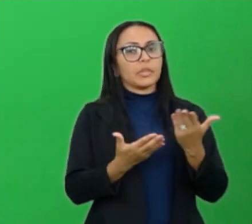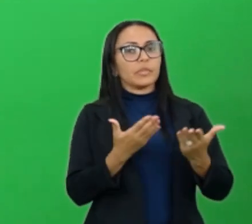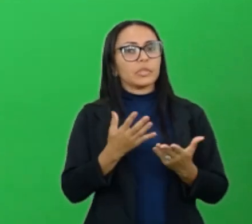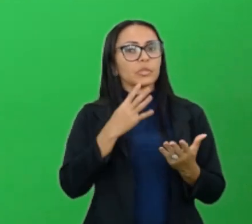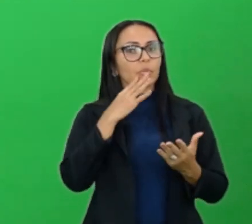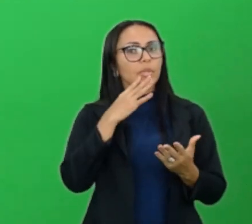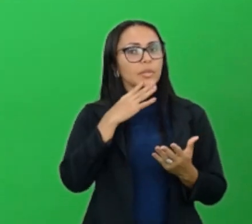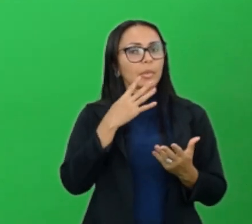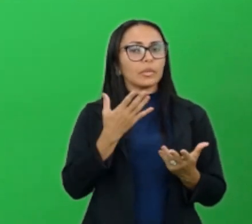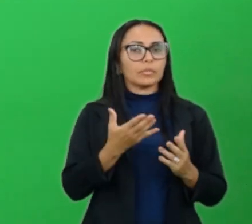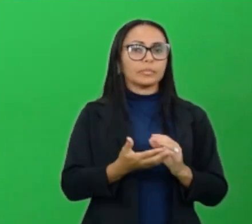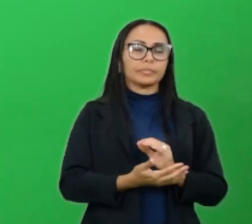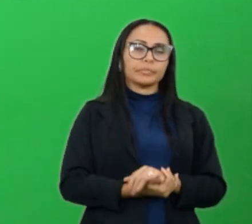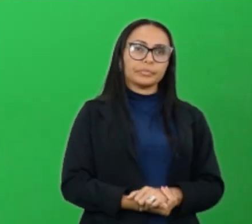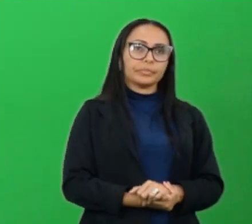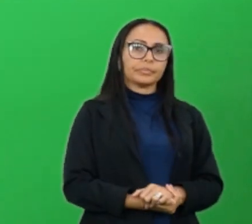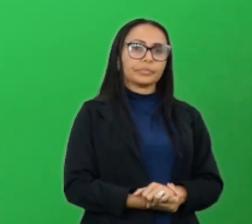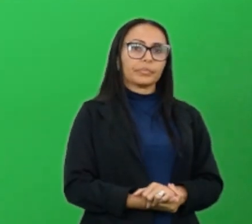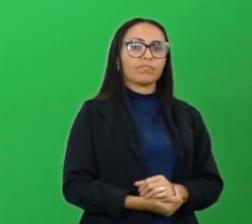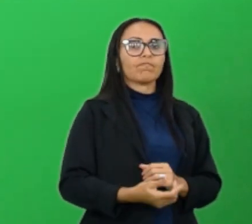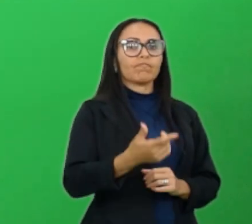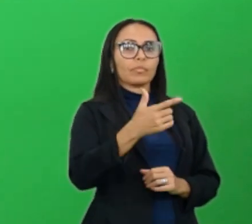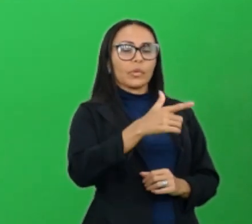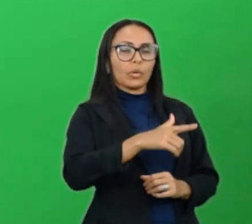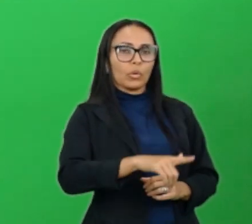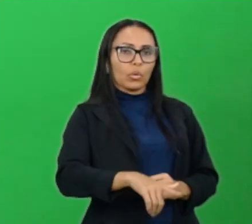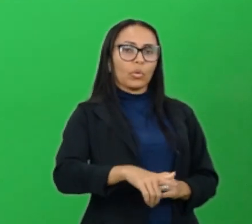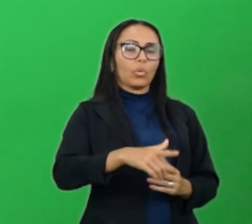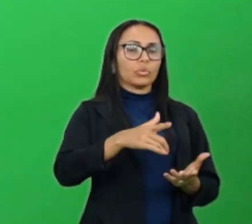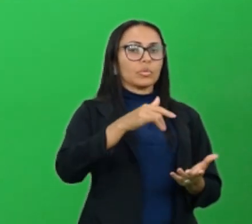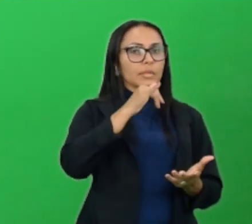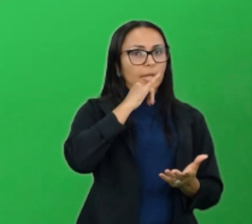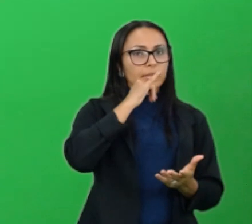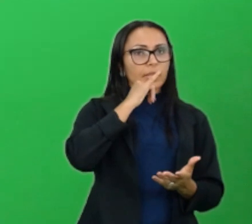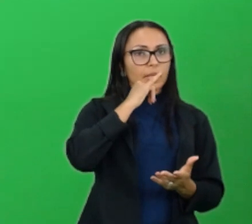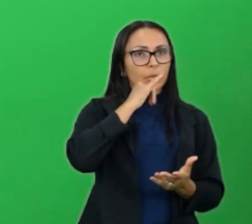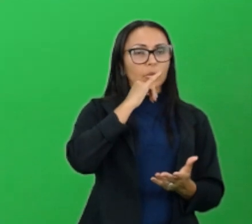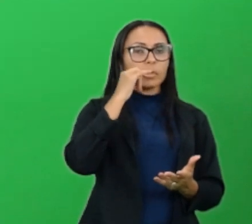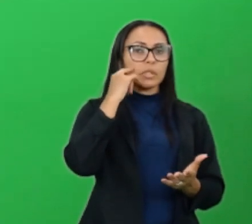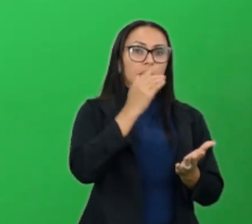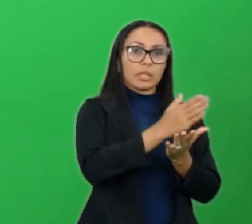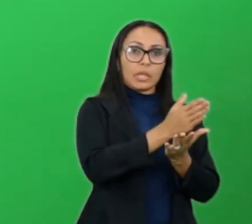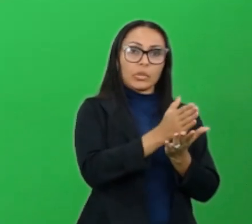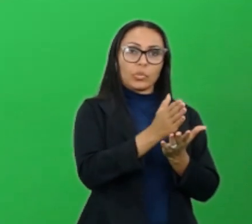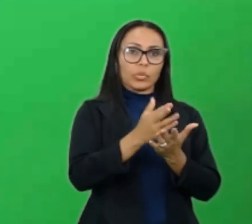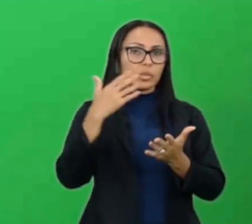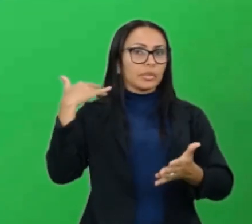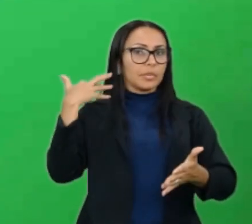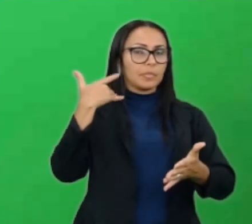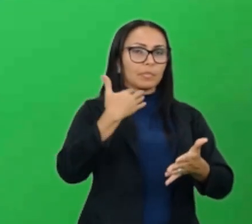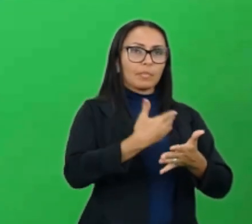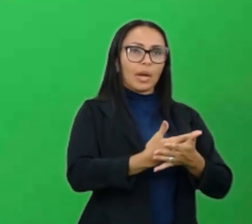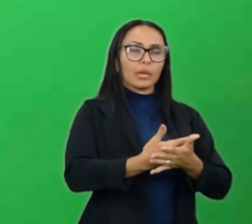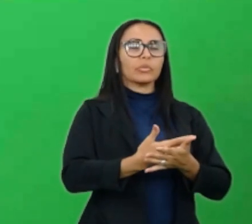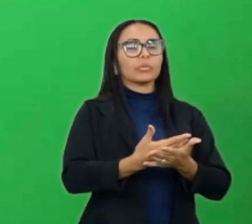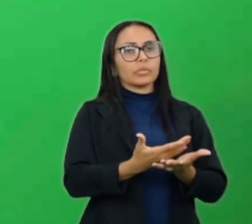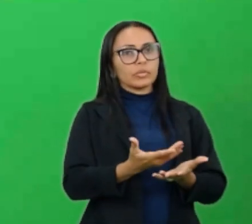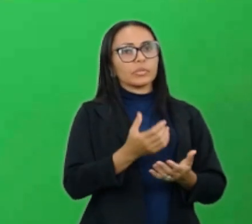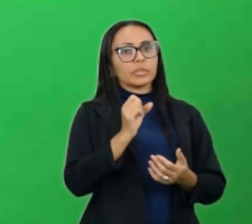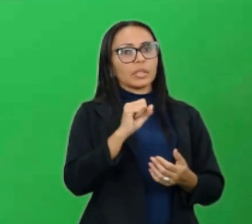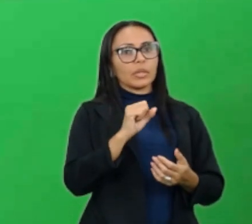Então, outros exemplos aí de indicadores de impacto que são considerados no ranking